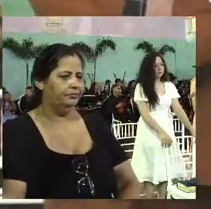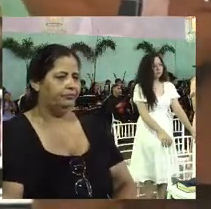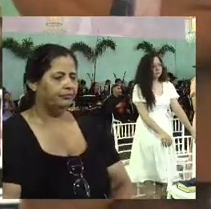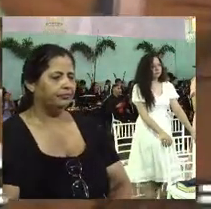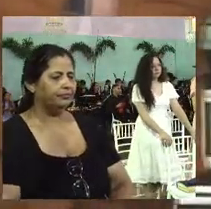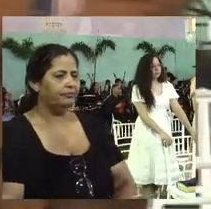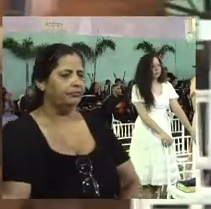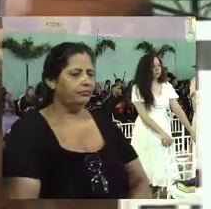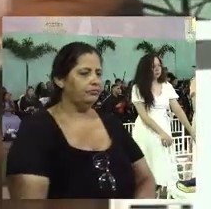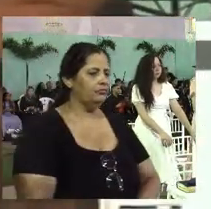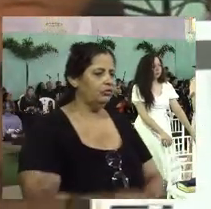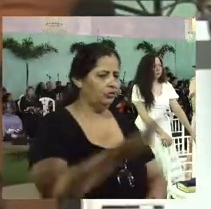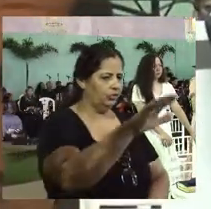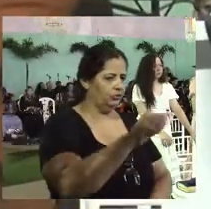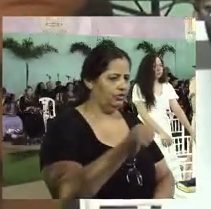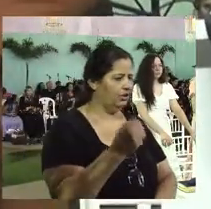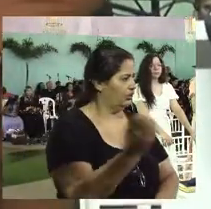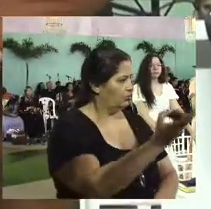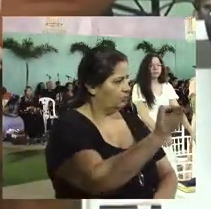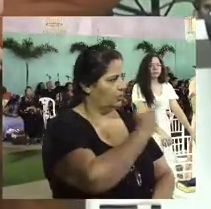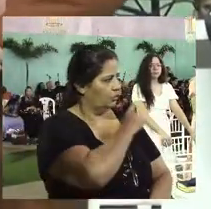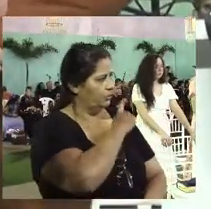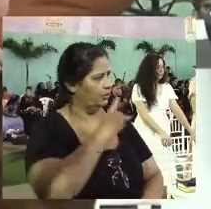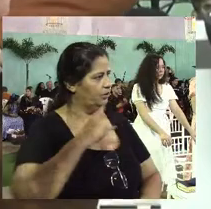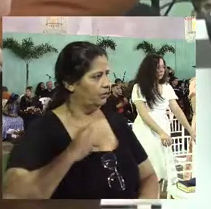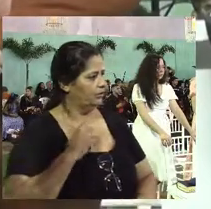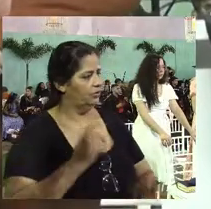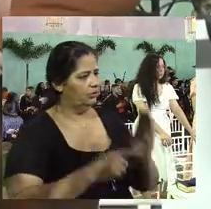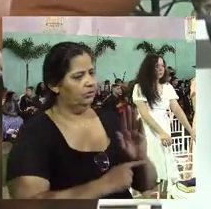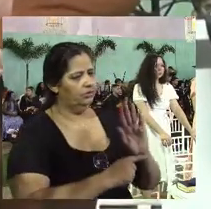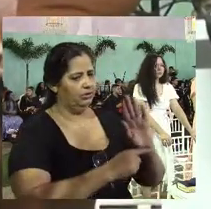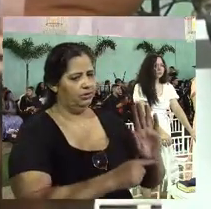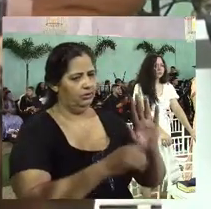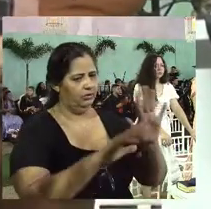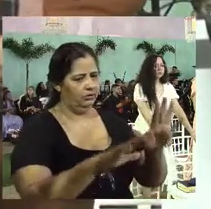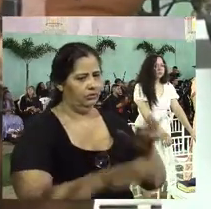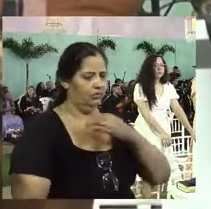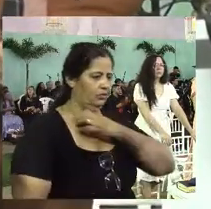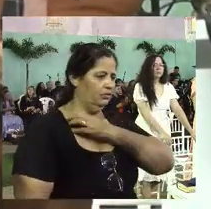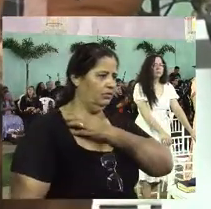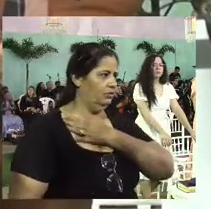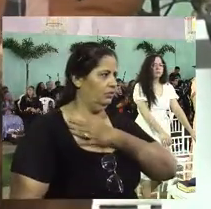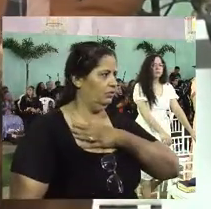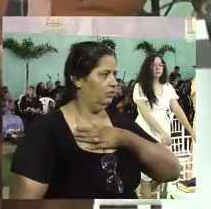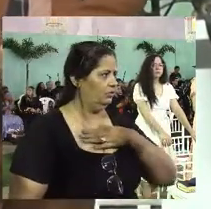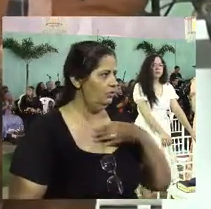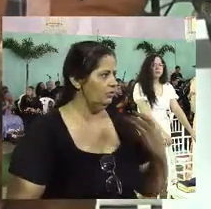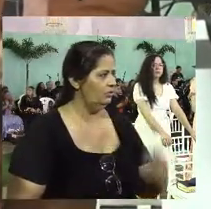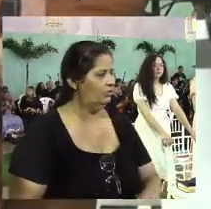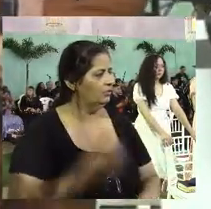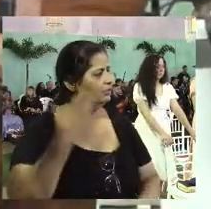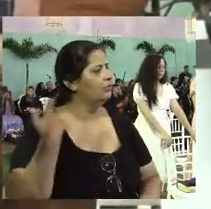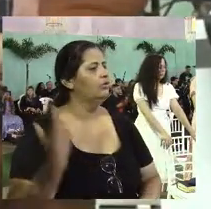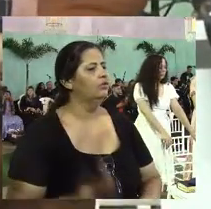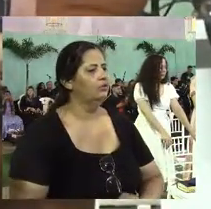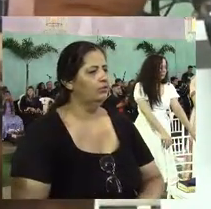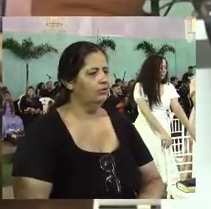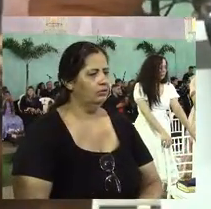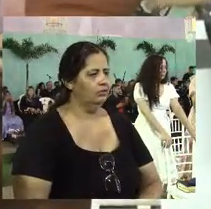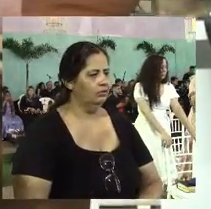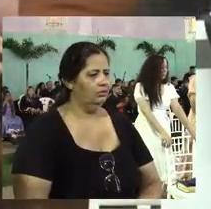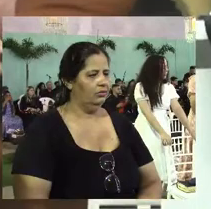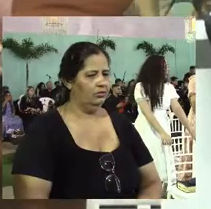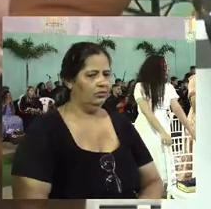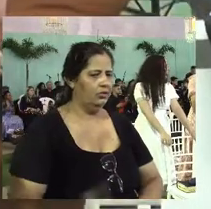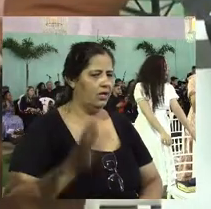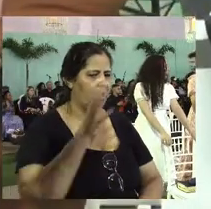Quero convidar o dirigente para me ajudar pode ajudar a orar e chorando aí de cima Nós estava aqui trabalhando né Glória a Deus